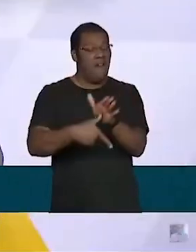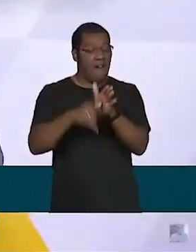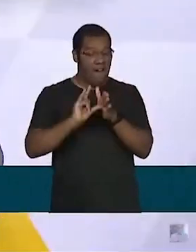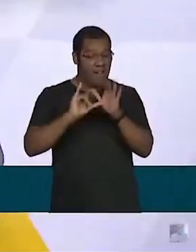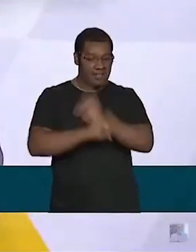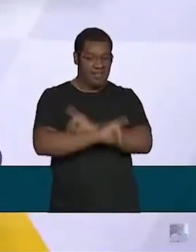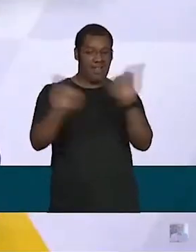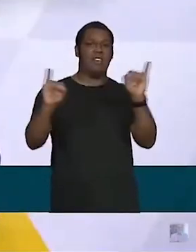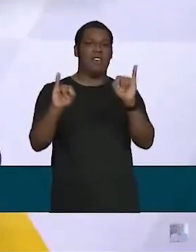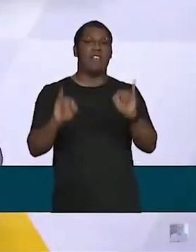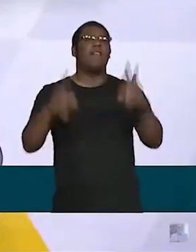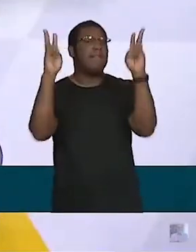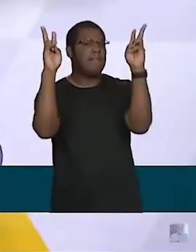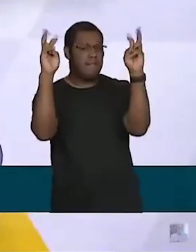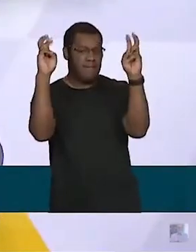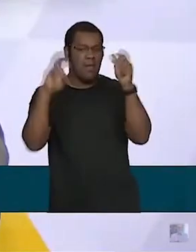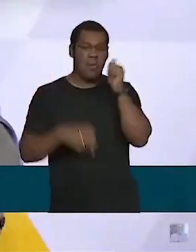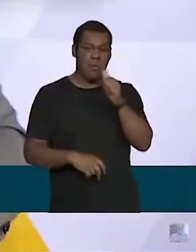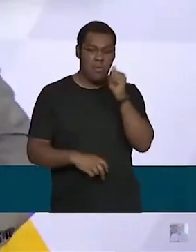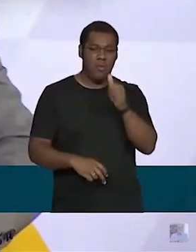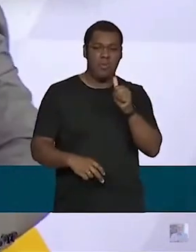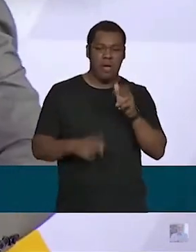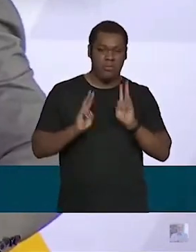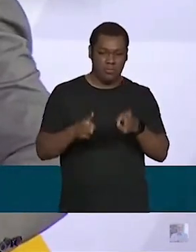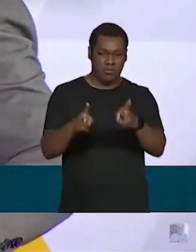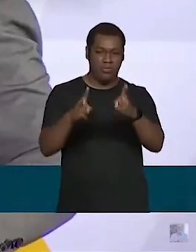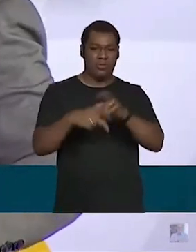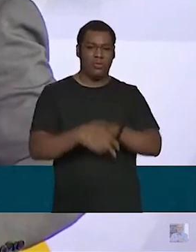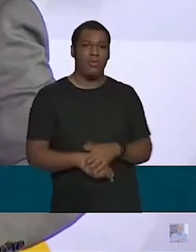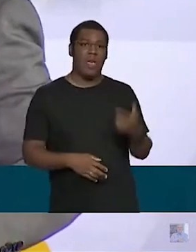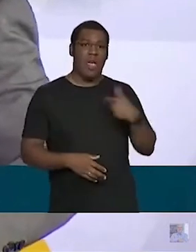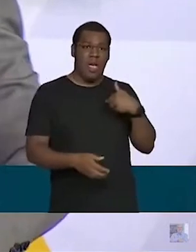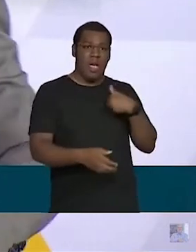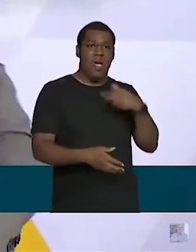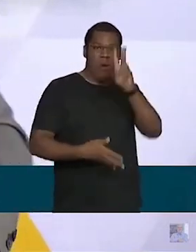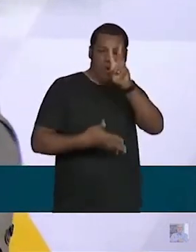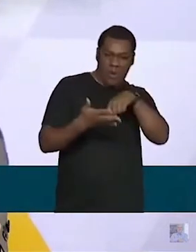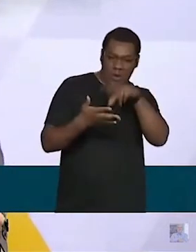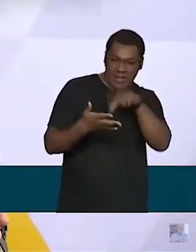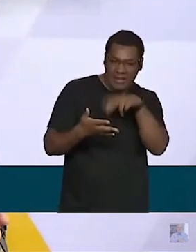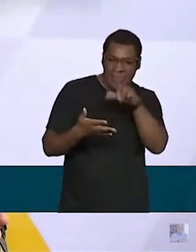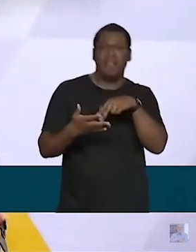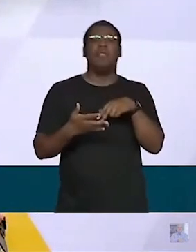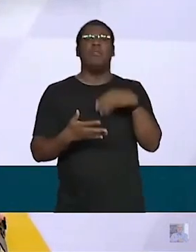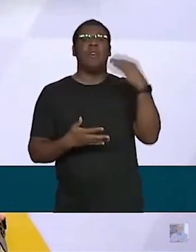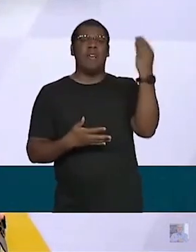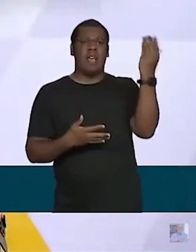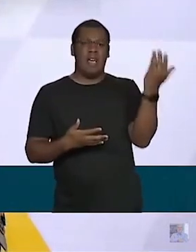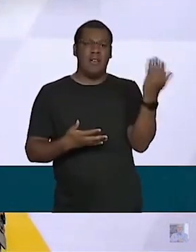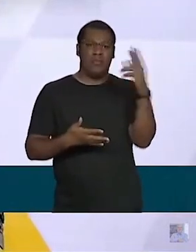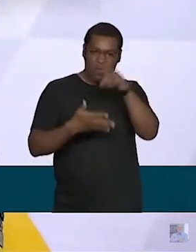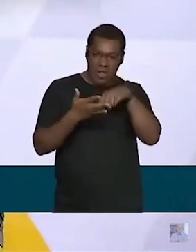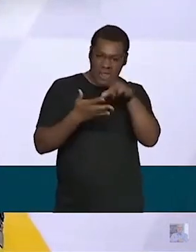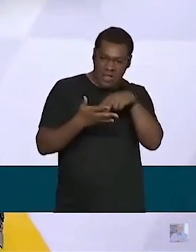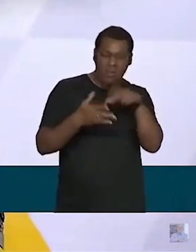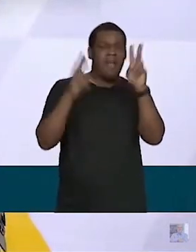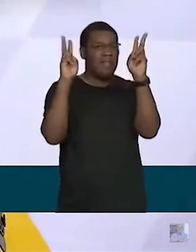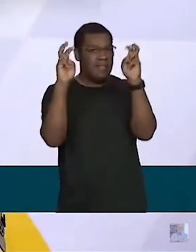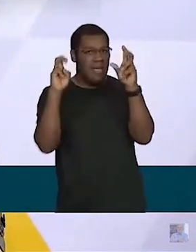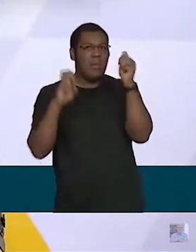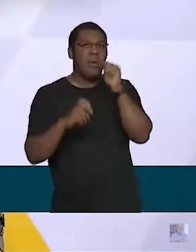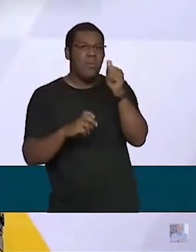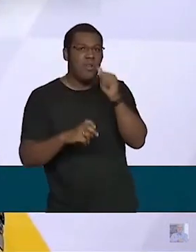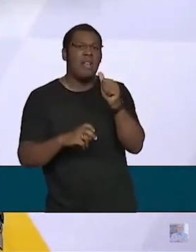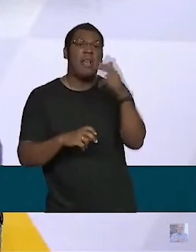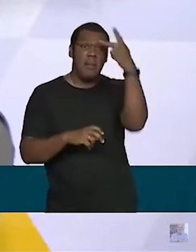Falando das mulheres ainda. Eu costumo ler e costumo ver muitas coisas a respeito das mulheres e normalmente